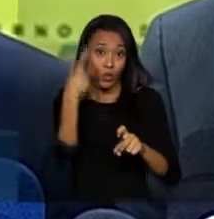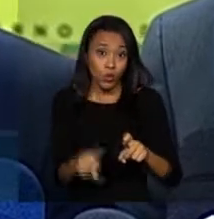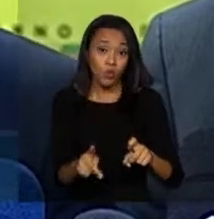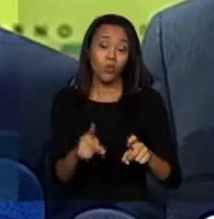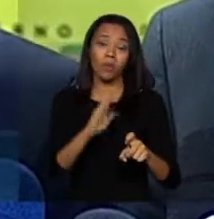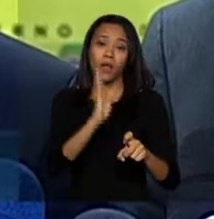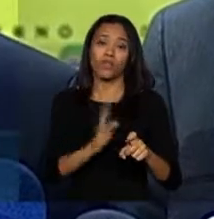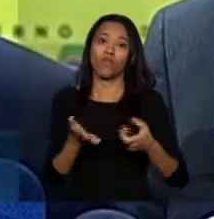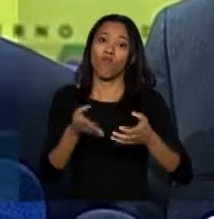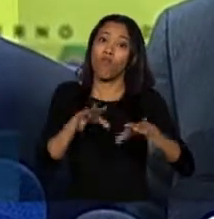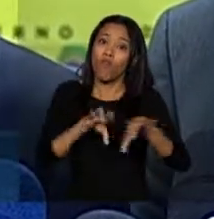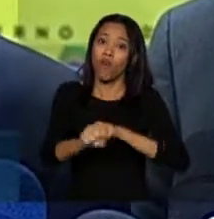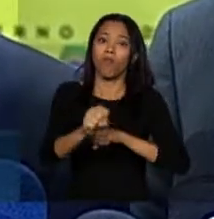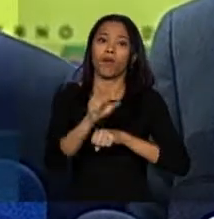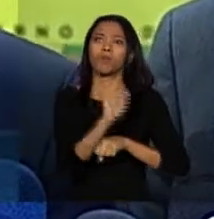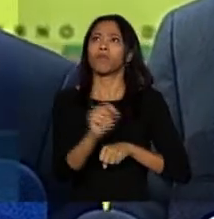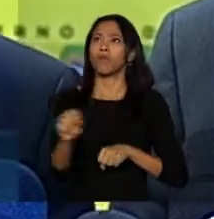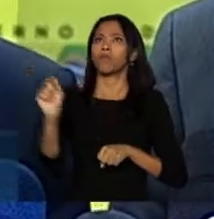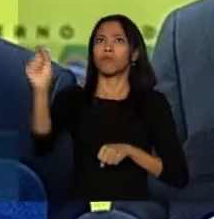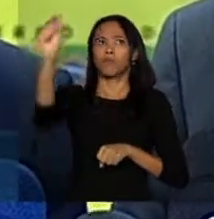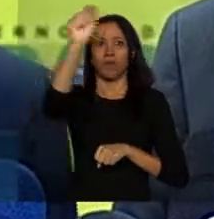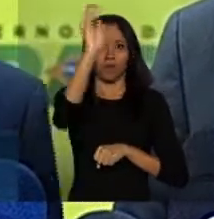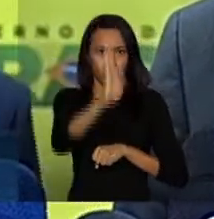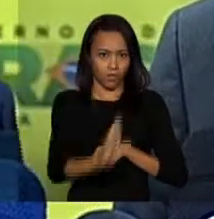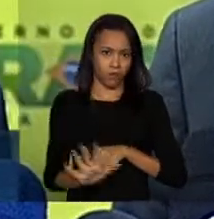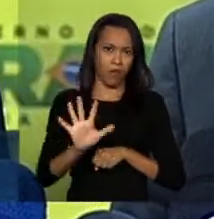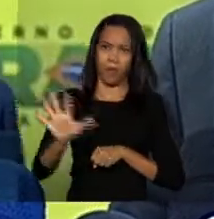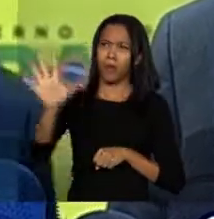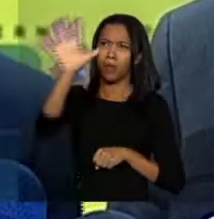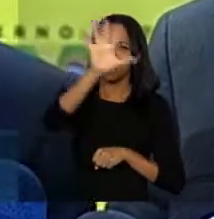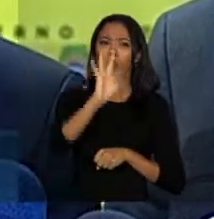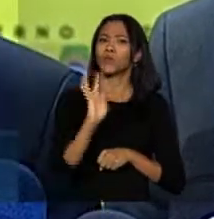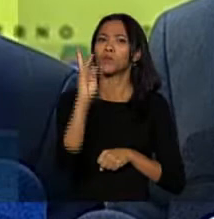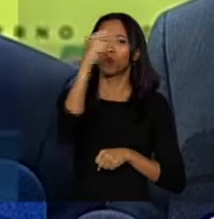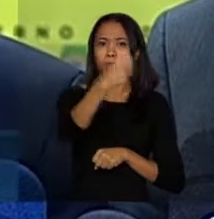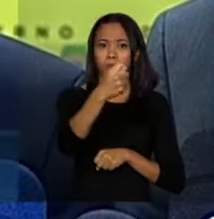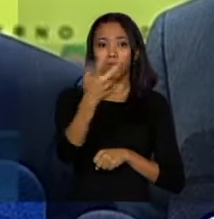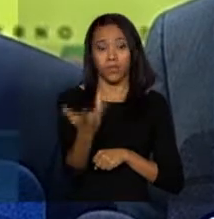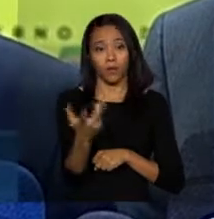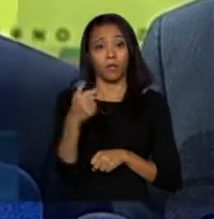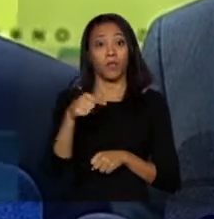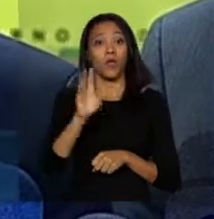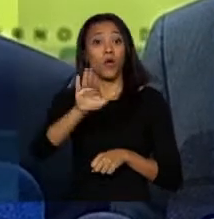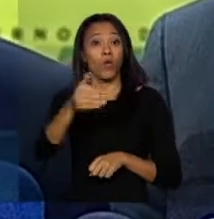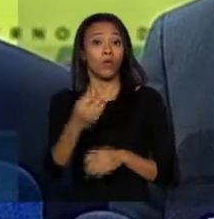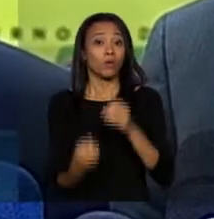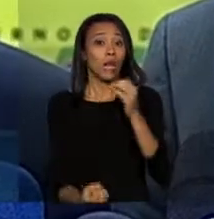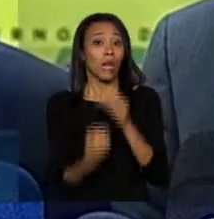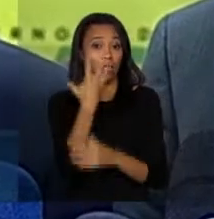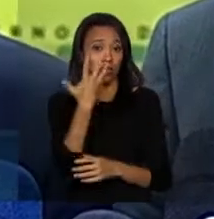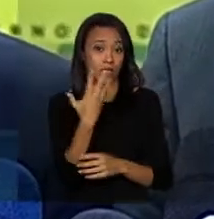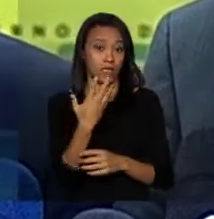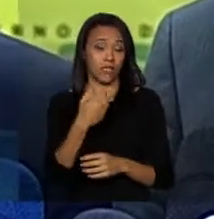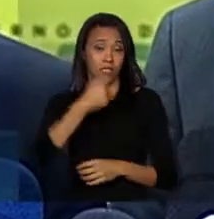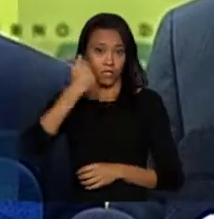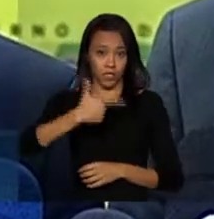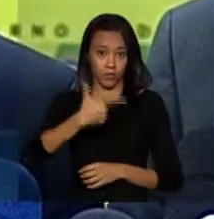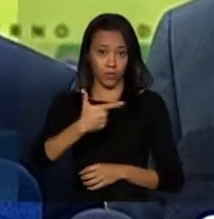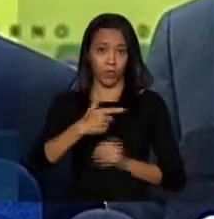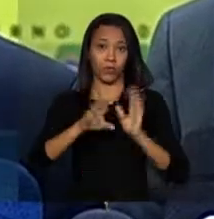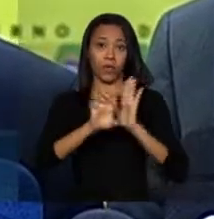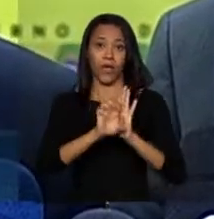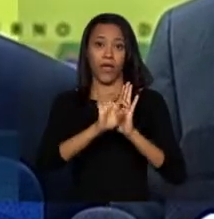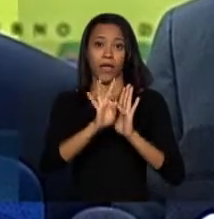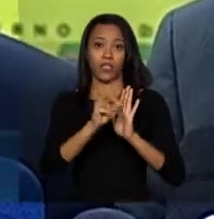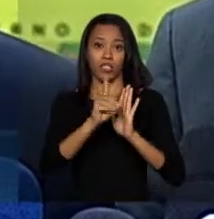formados em todas as regiões do país. Então, assim, é esse ato do lançamento desse segundo edital para a